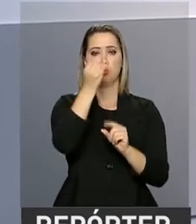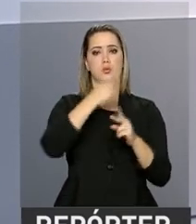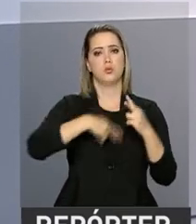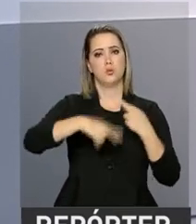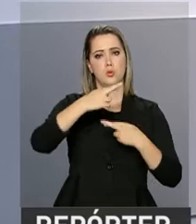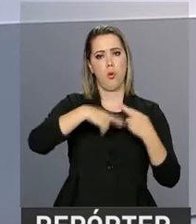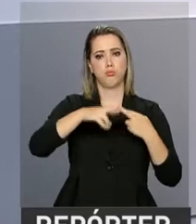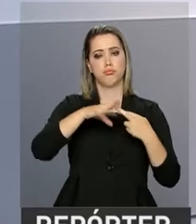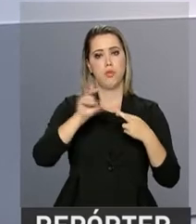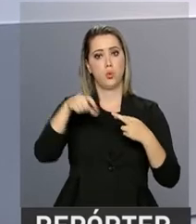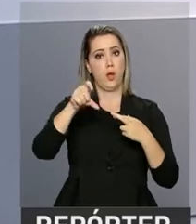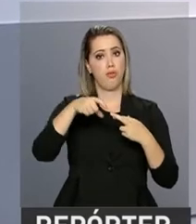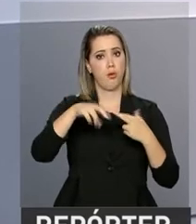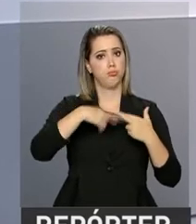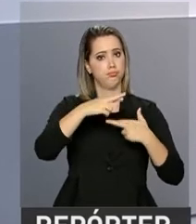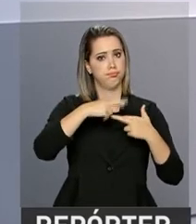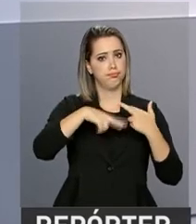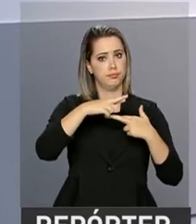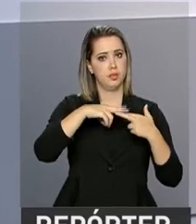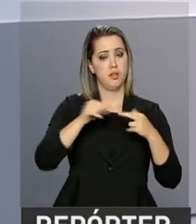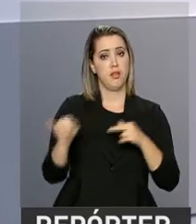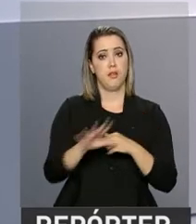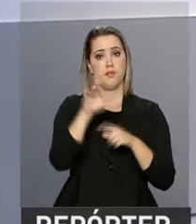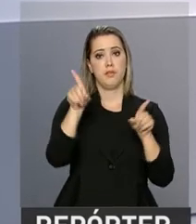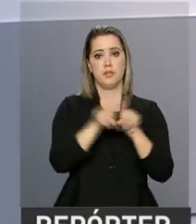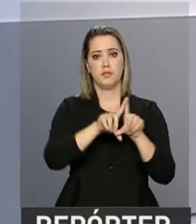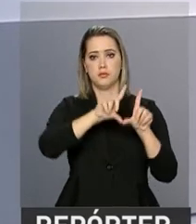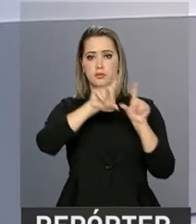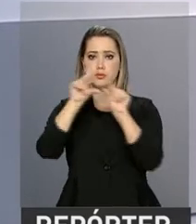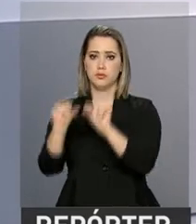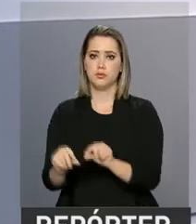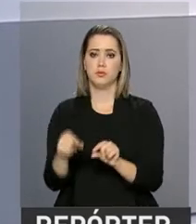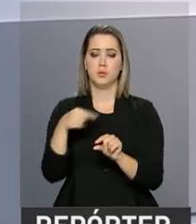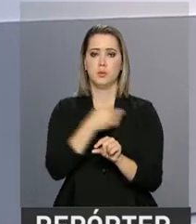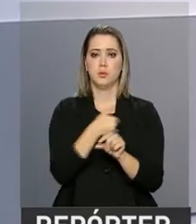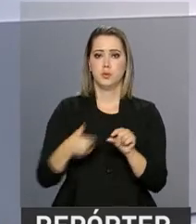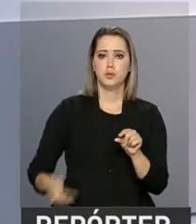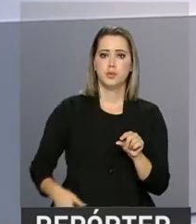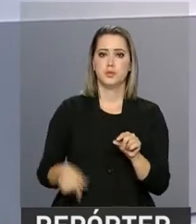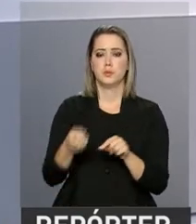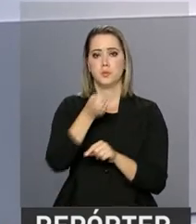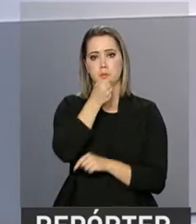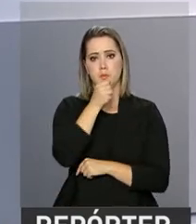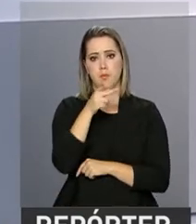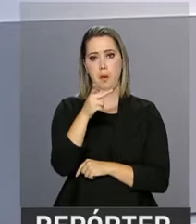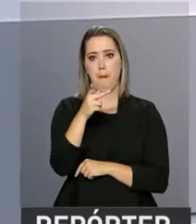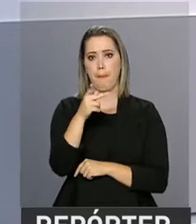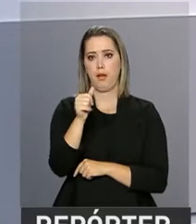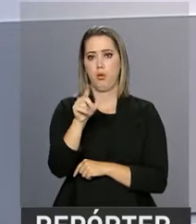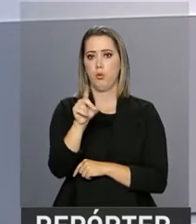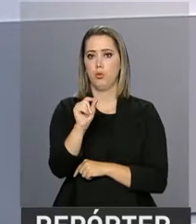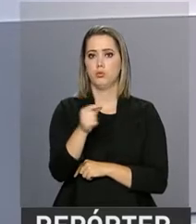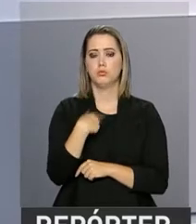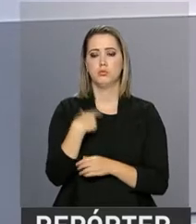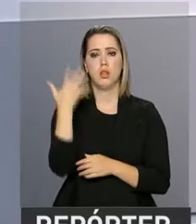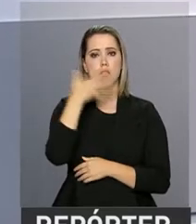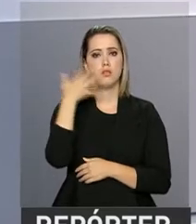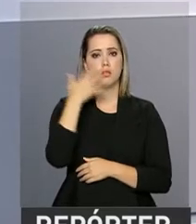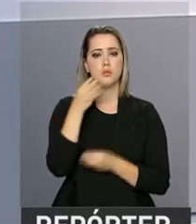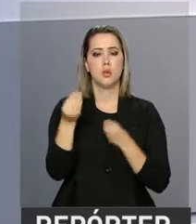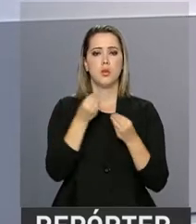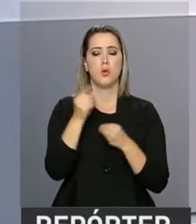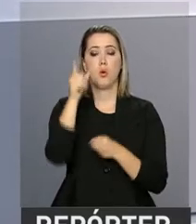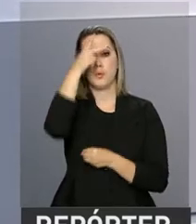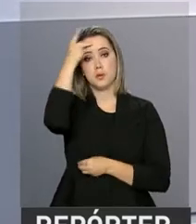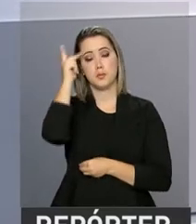crédito e a inflação também deve ficar abaixo da meta prevista pelo governo. O repórter Paulo La Sálvia explica como